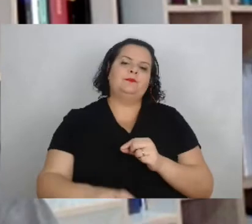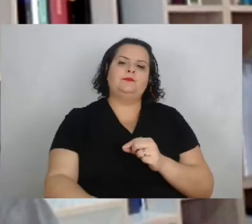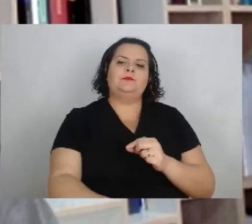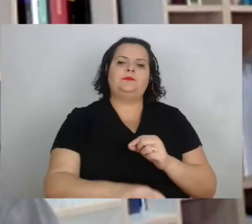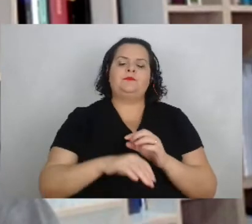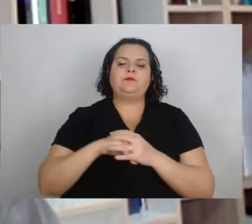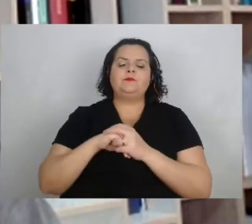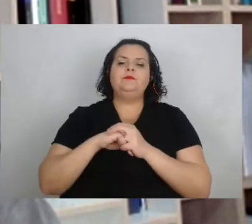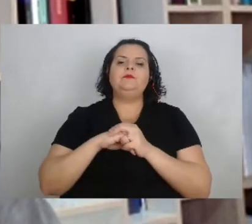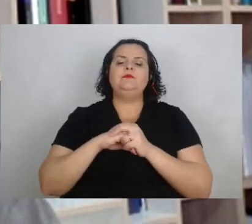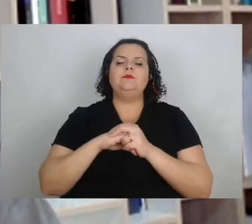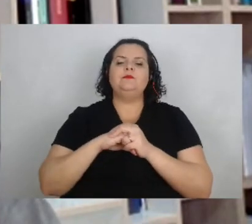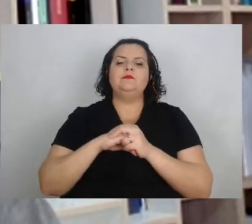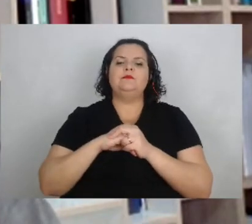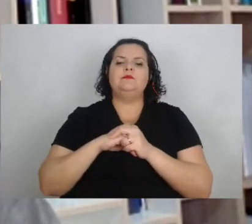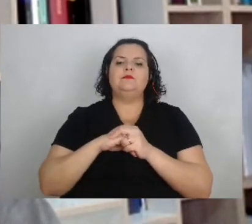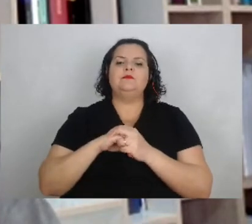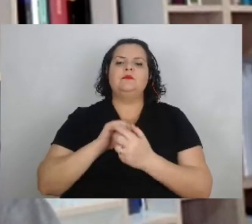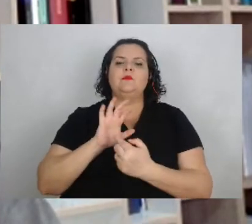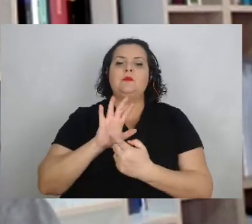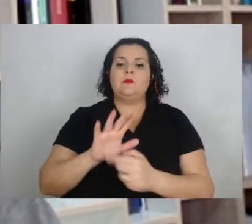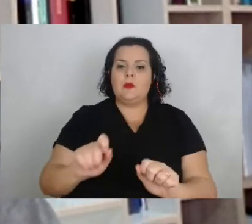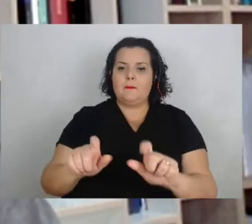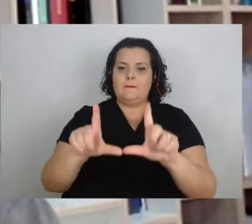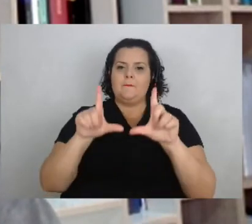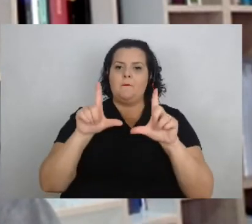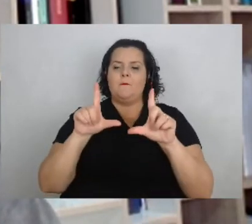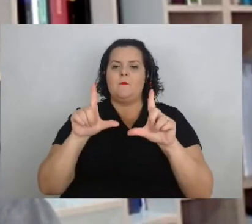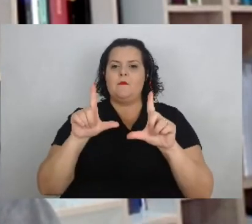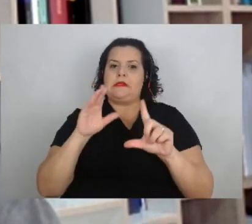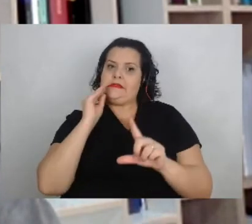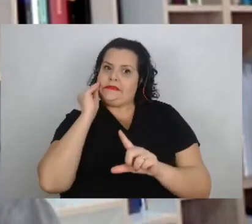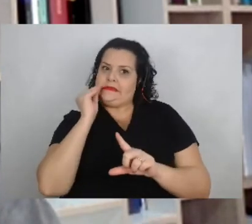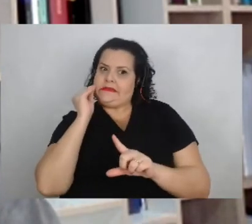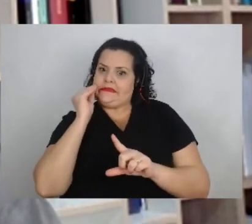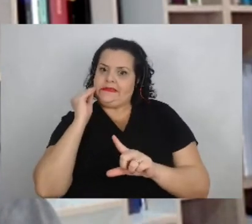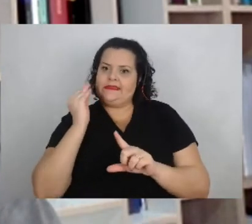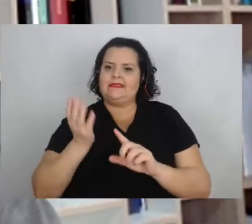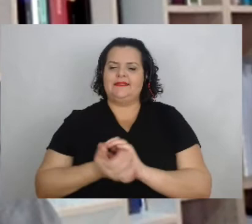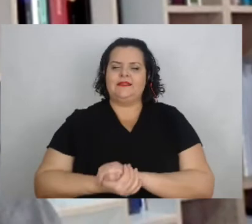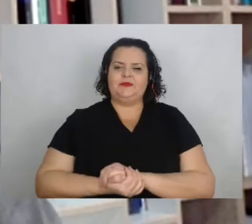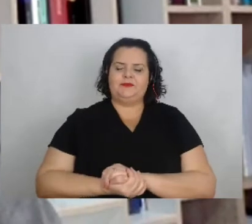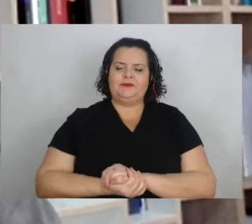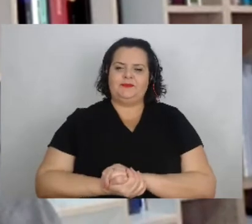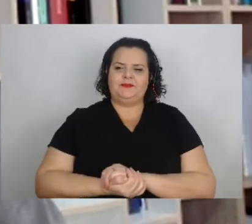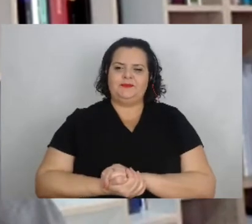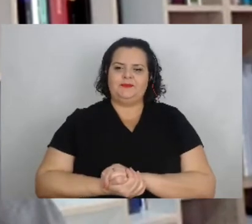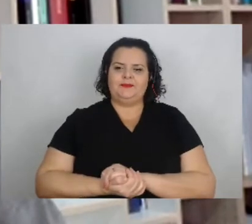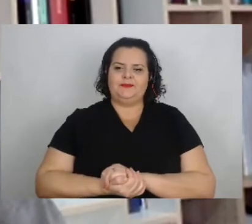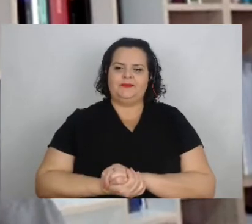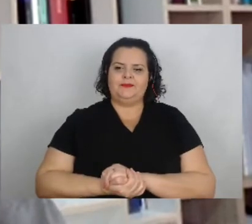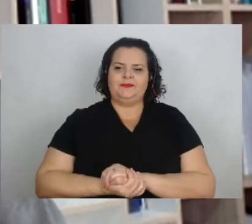uma transparência, vamos ver se a minha dá certo. Assim, vamos fazer um teste aqui,